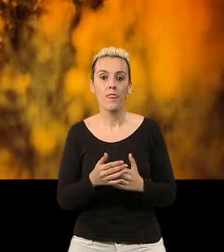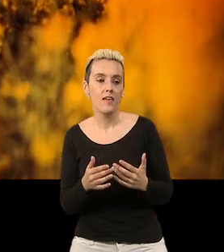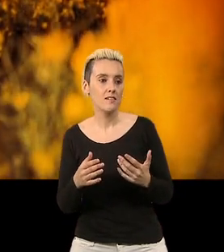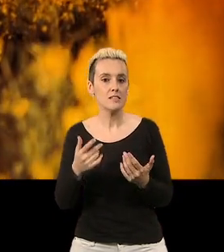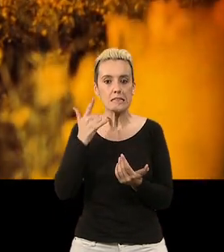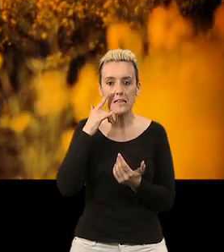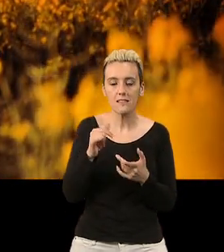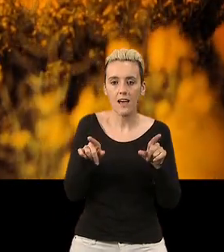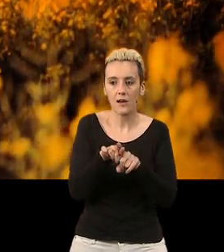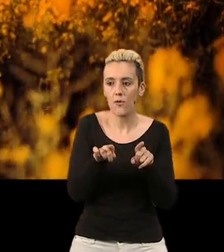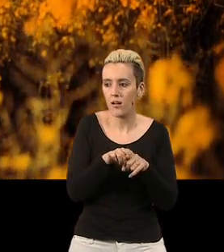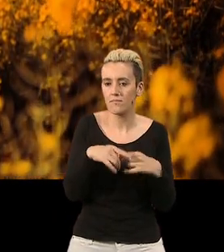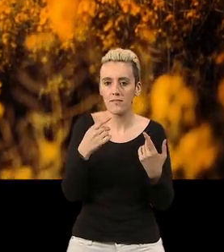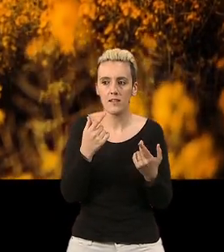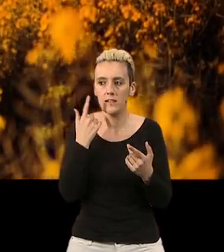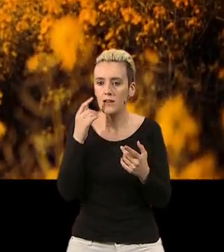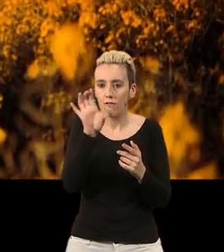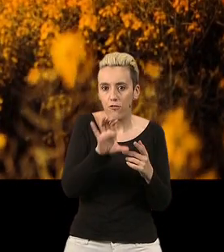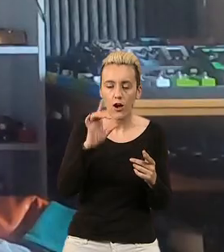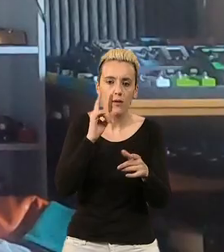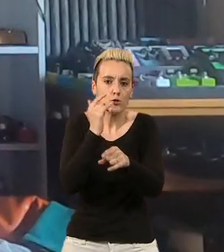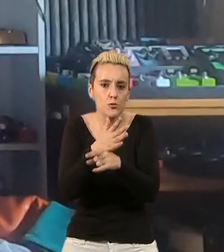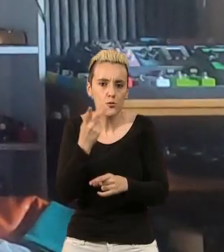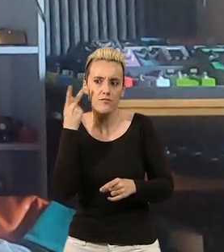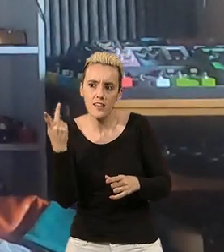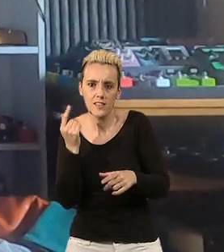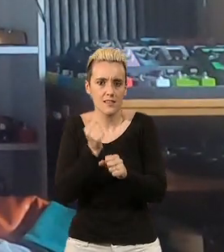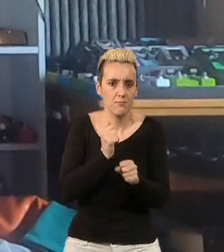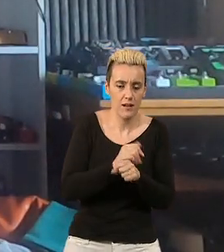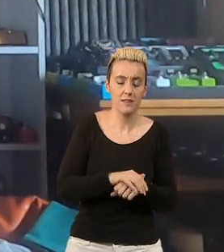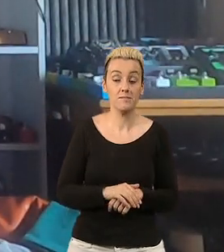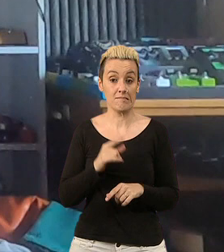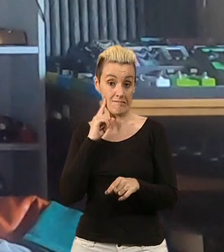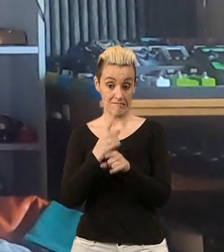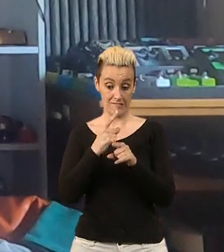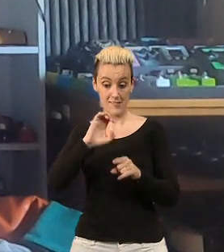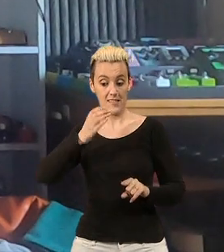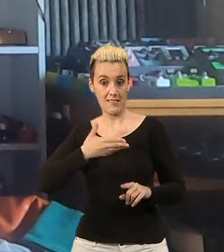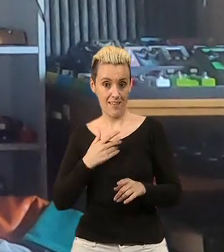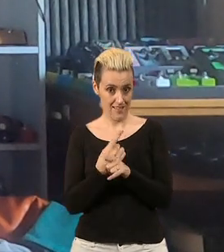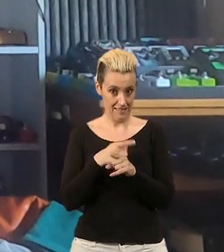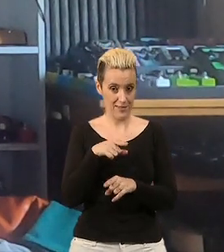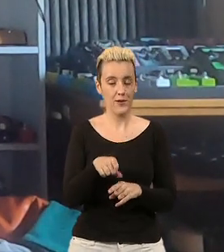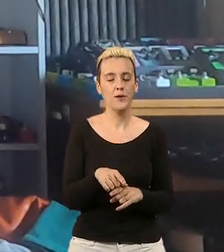Encontrar novas formas de estar, de viver e de trabalhar. Este disco, Rezas, Benzeduras e Outras Cantigas,